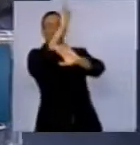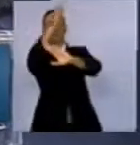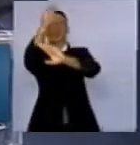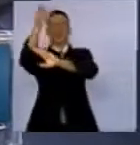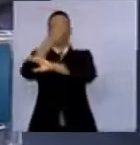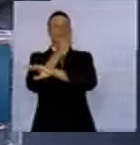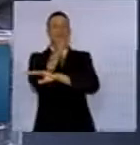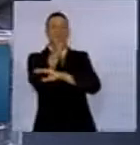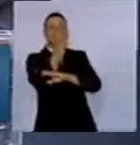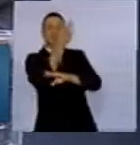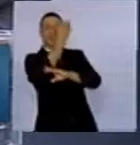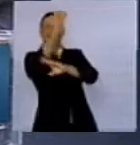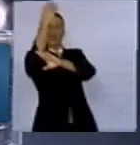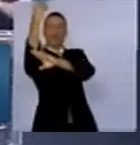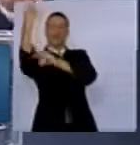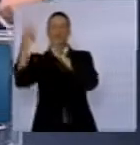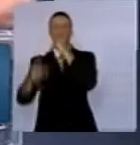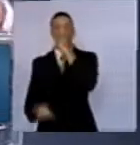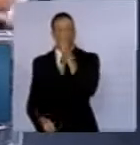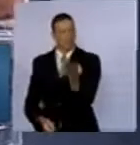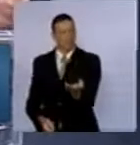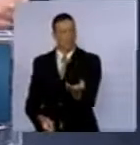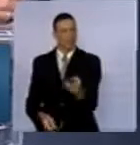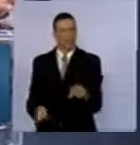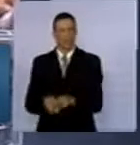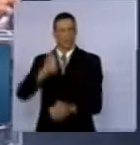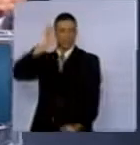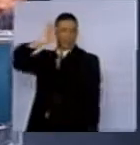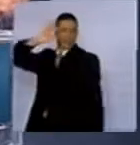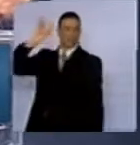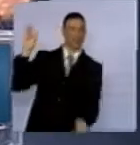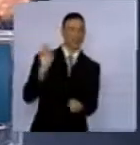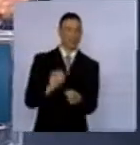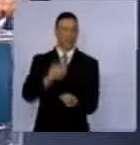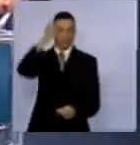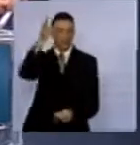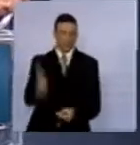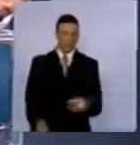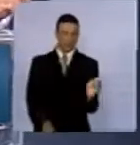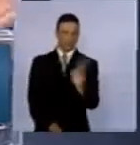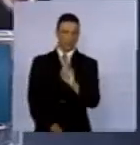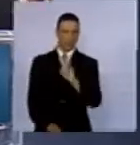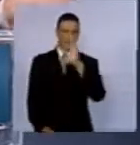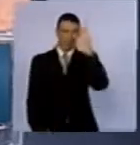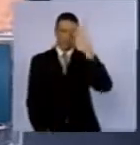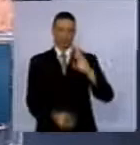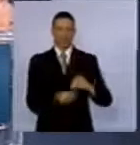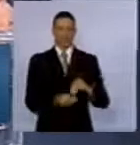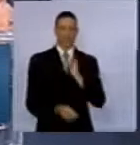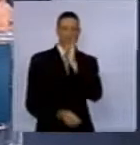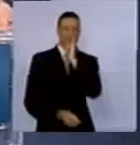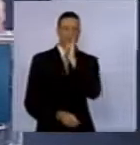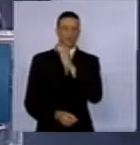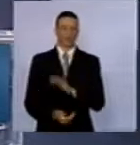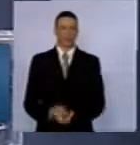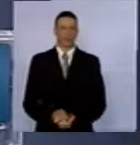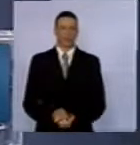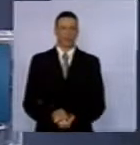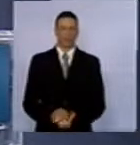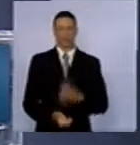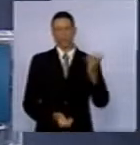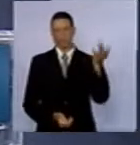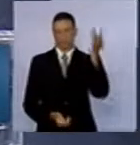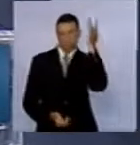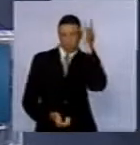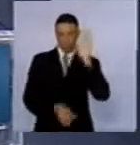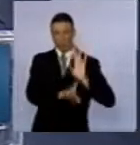para outros lugares do mundo. E, por fim, também para não ser repetitivo, a grande parte e da sabedoria